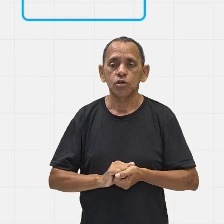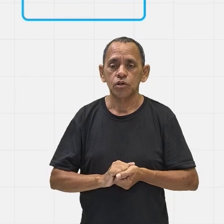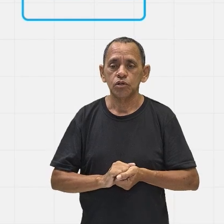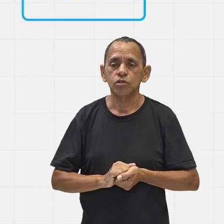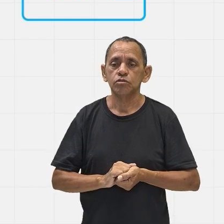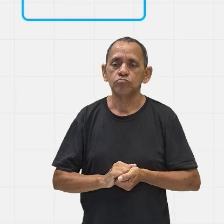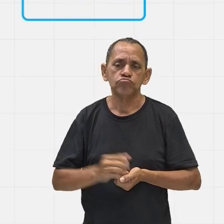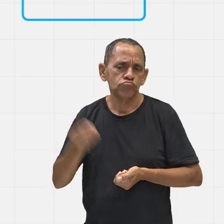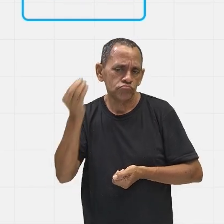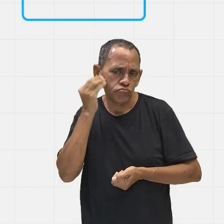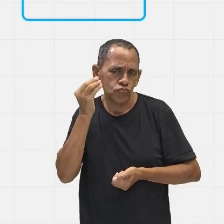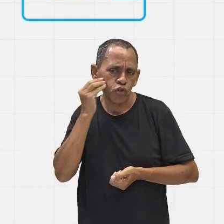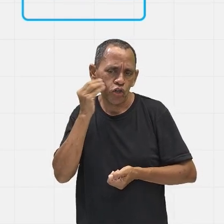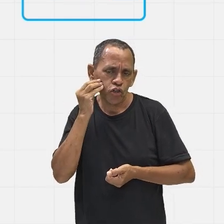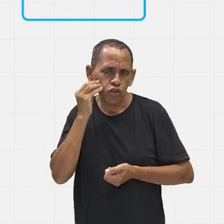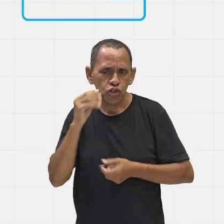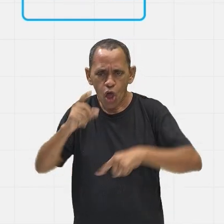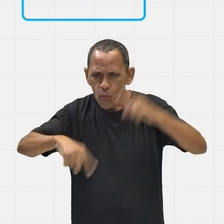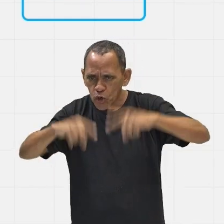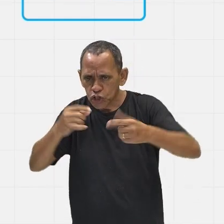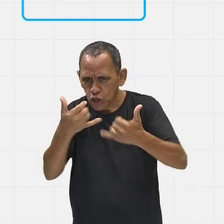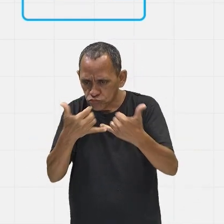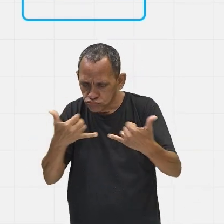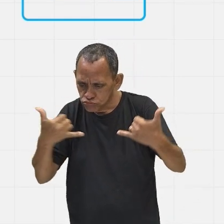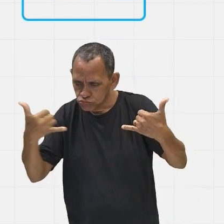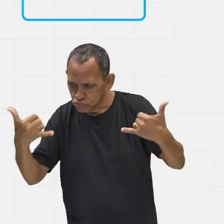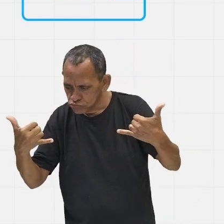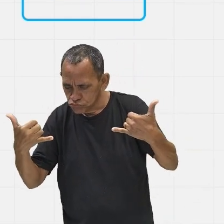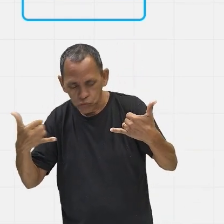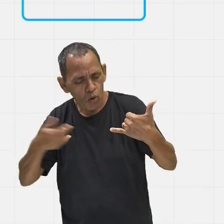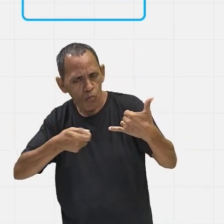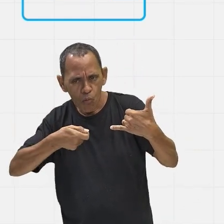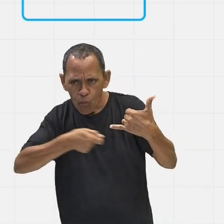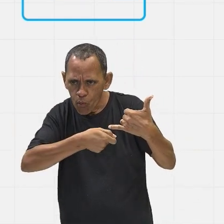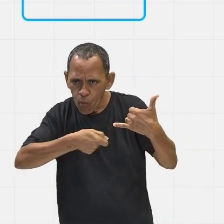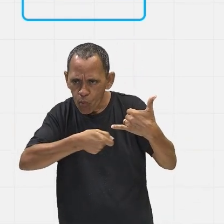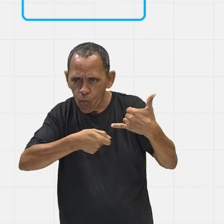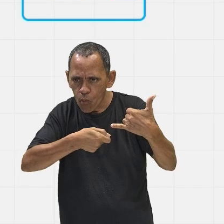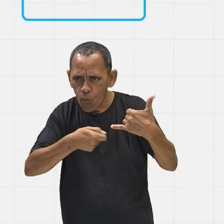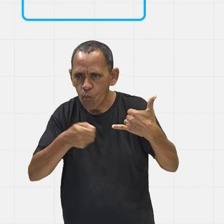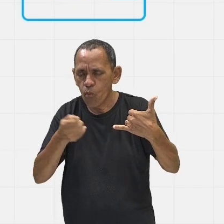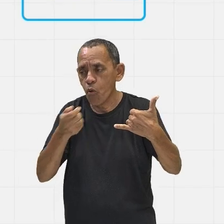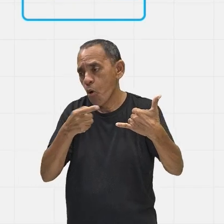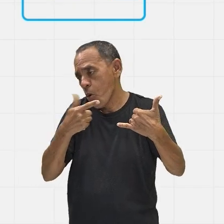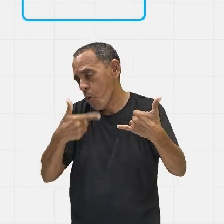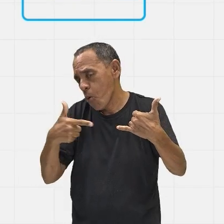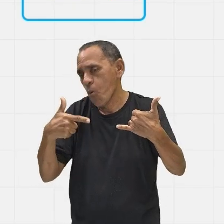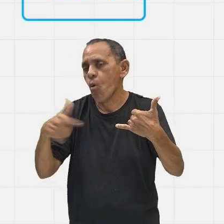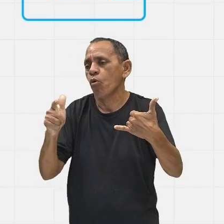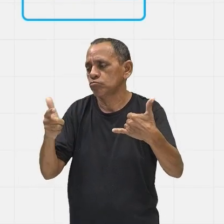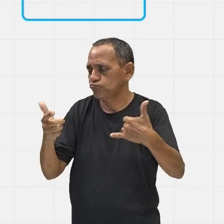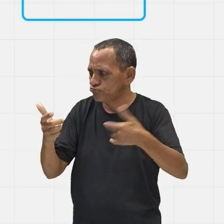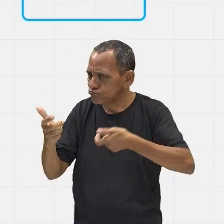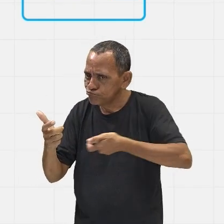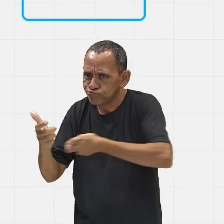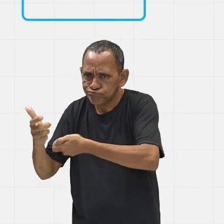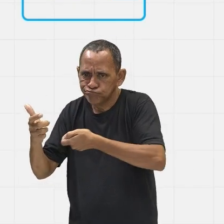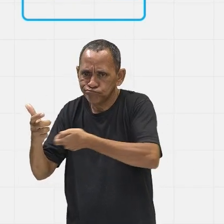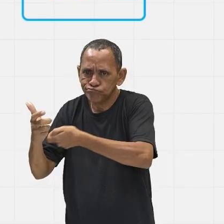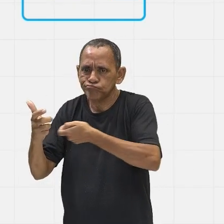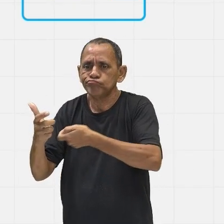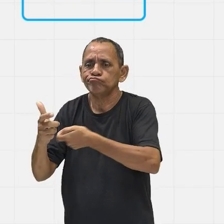testar o cabo de rede, né? Em outra entrada compatível, se houver. Verificar também a conexão